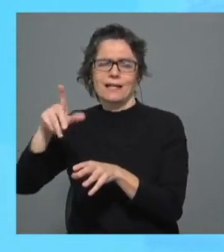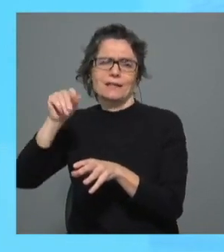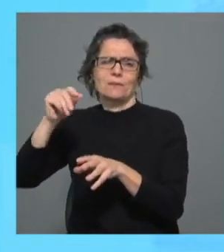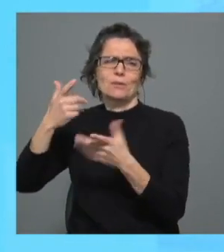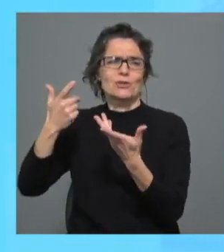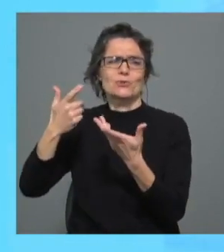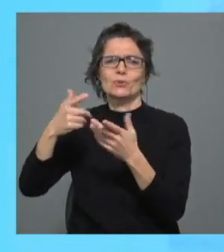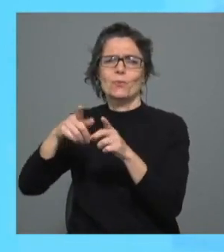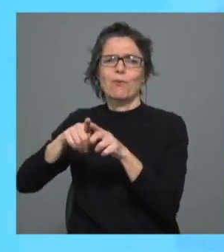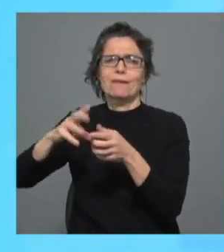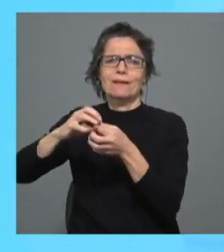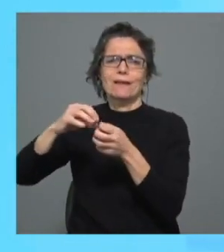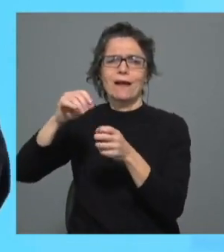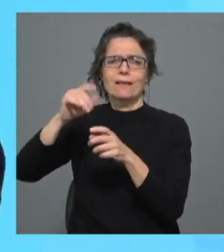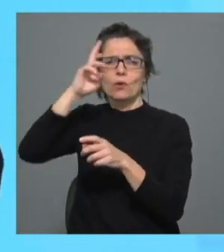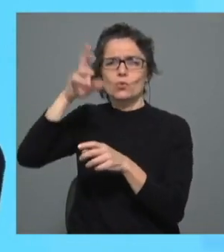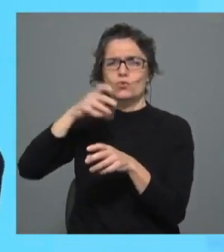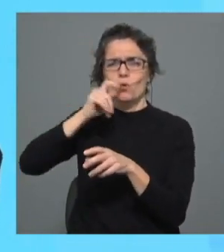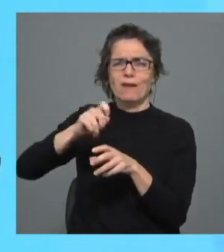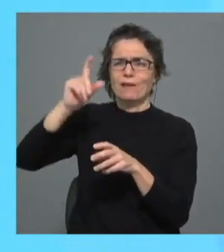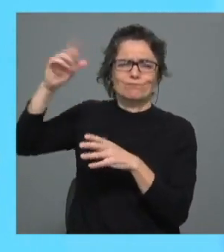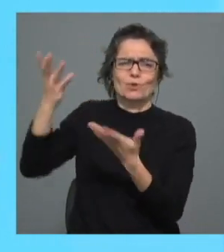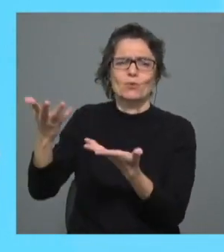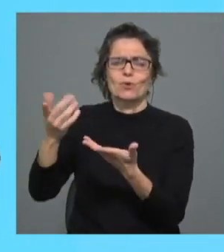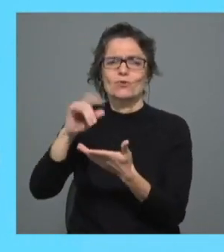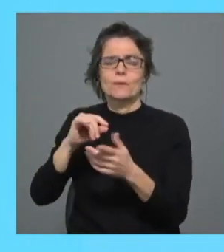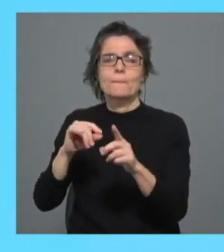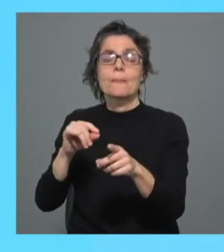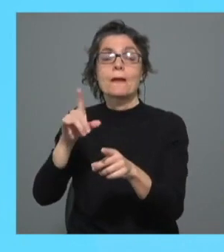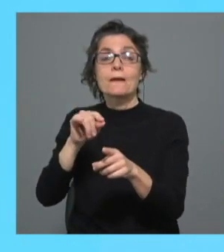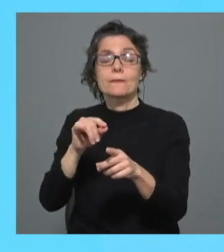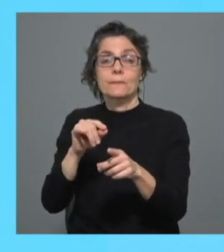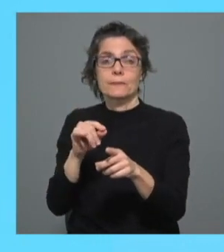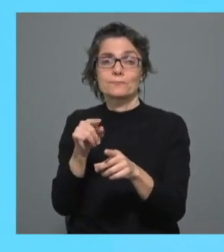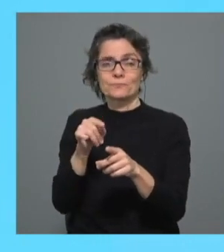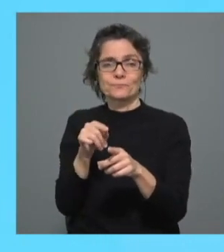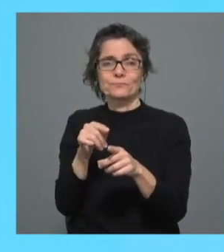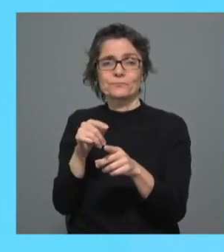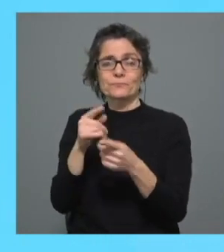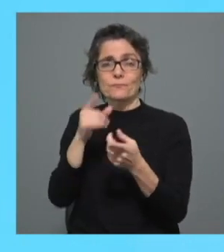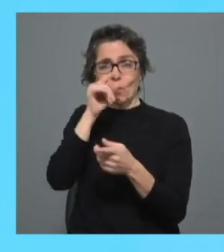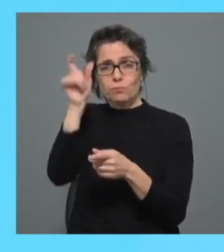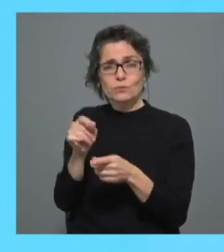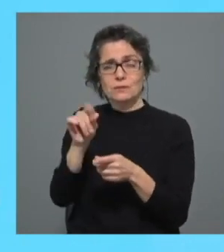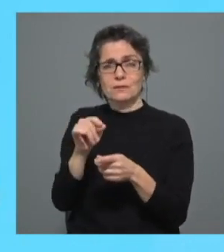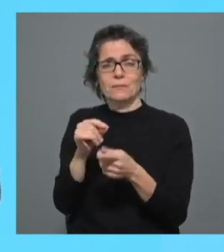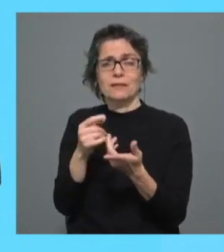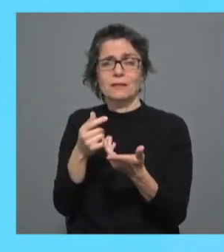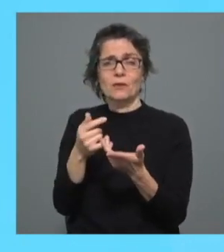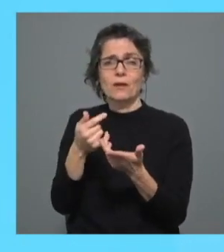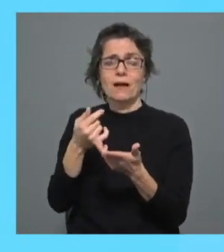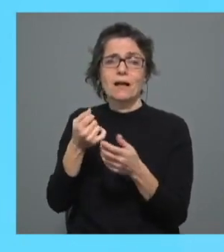dependa de milícias chechenas, nós sabemos bem o que é que isso quer dizer, e dependa de entidades